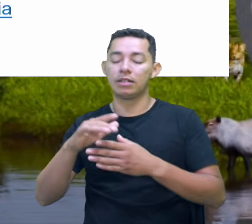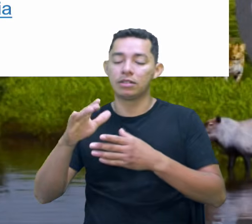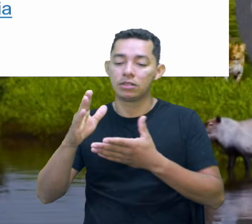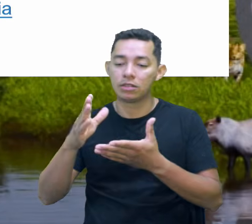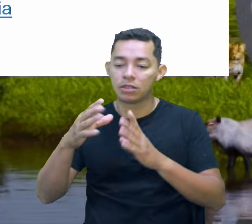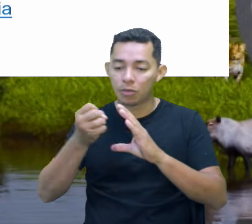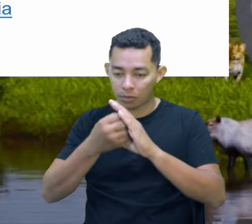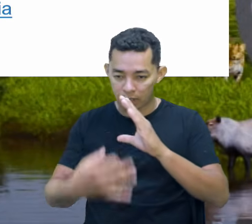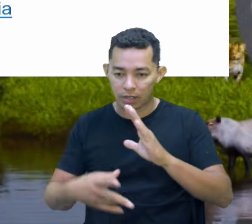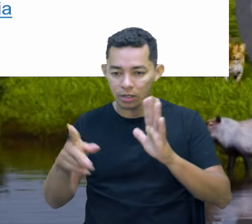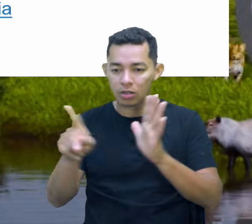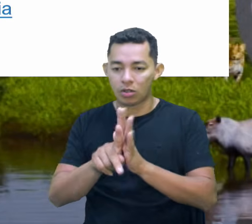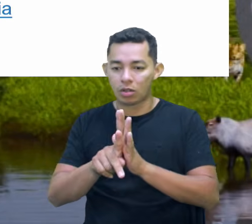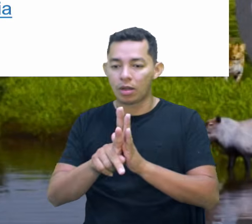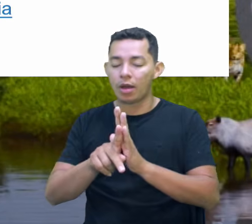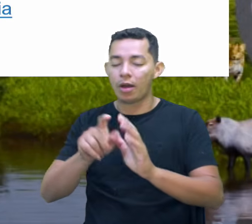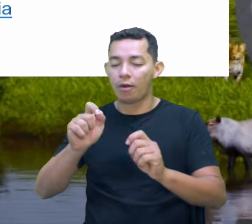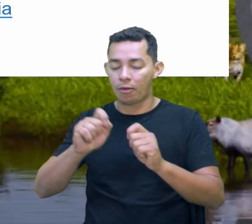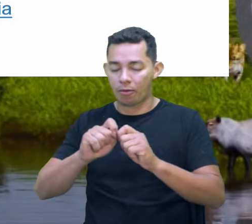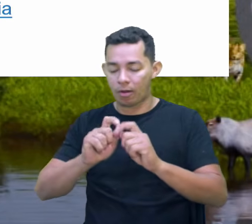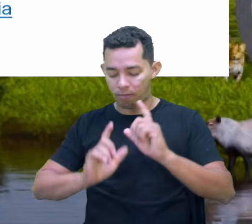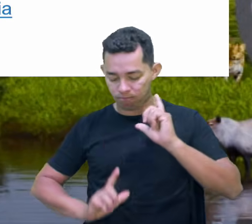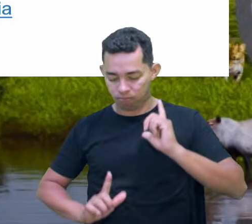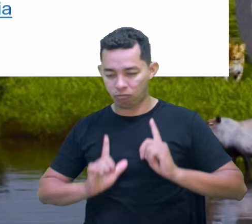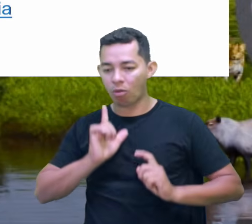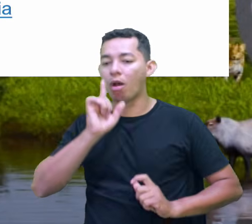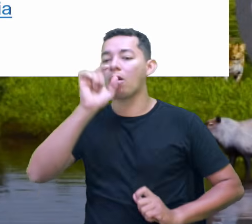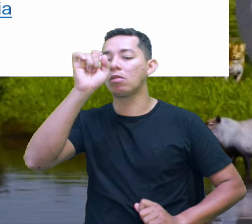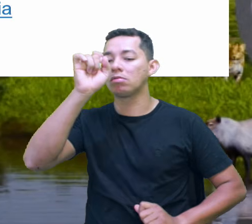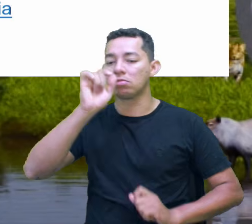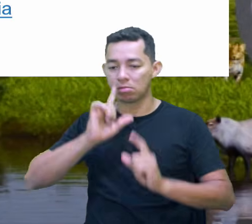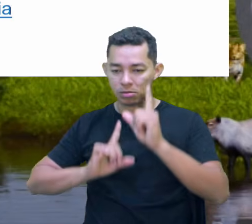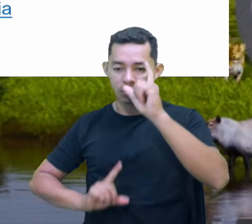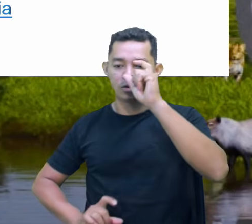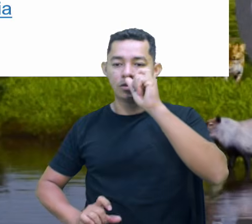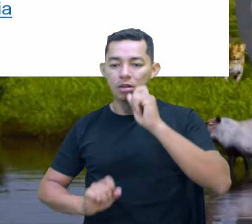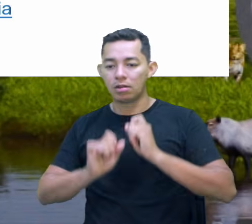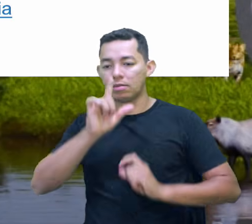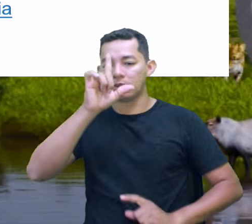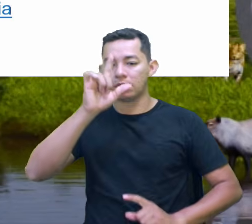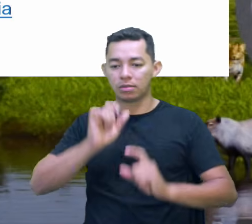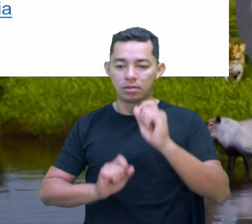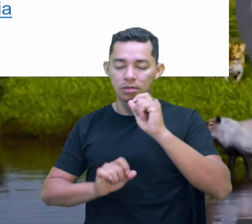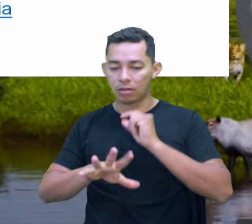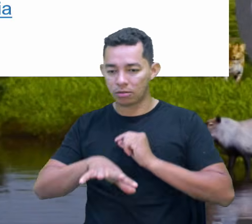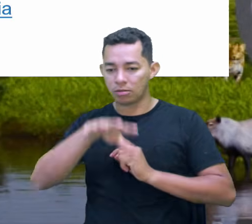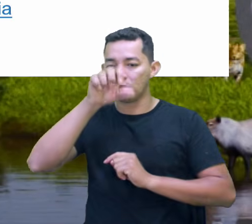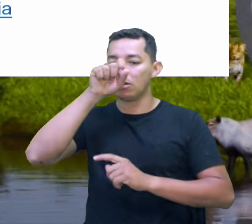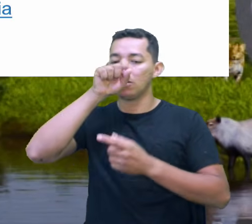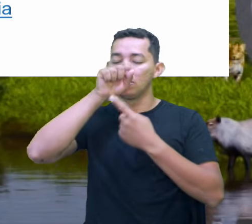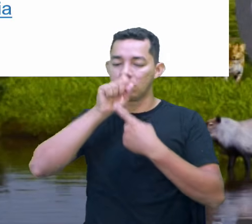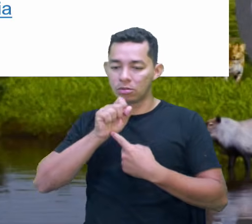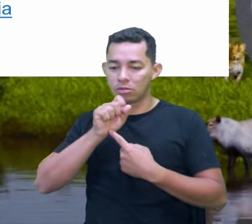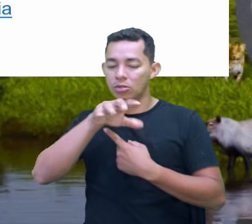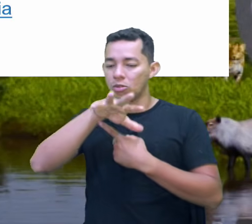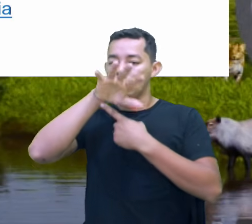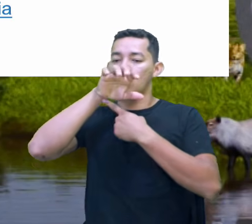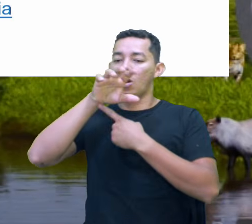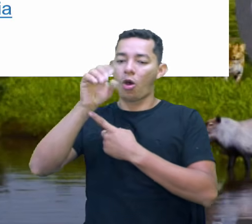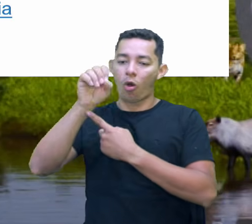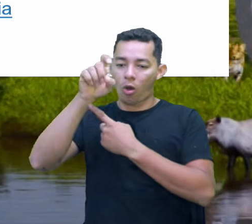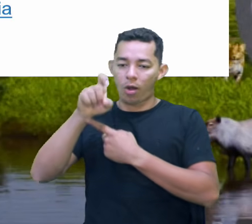vai trocar pelo gás carbônico que está saindo. Por isso a gente inspira oxigênio